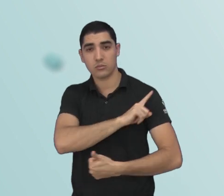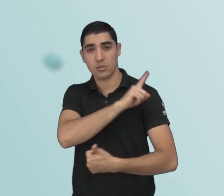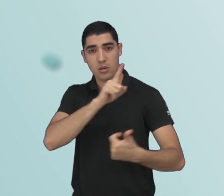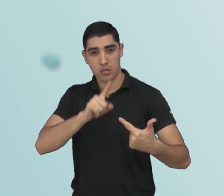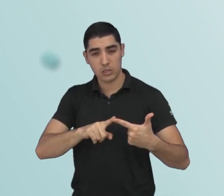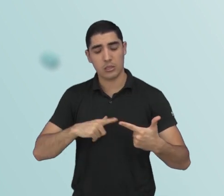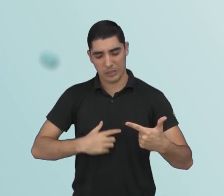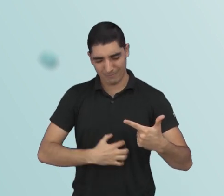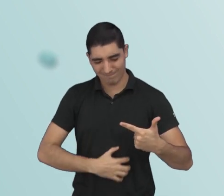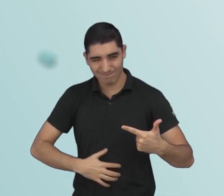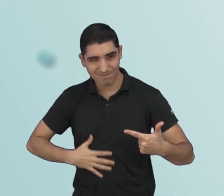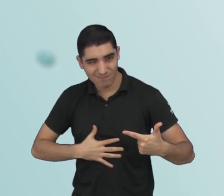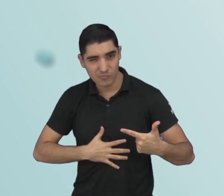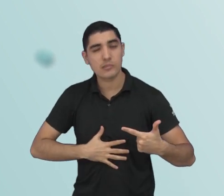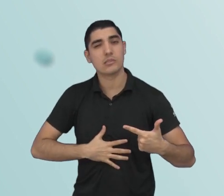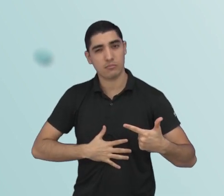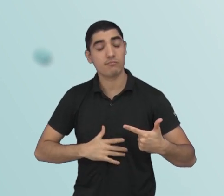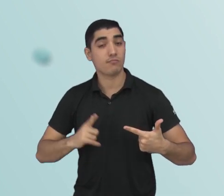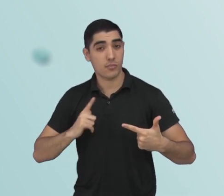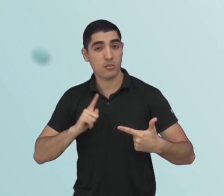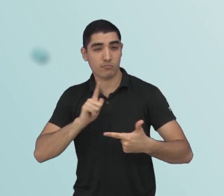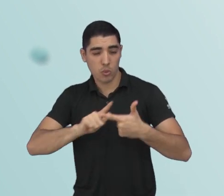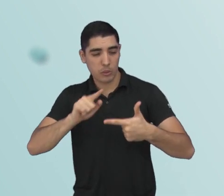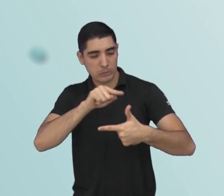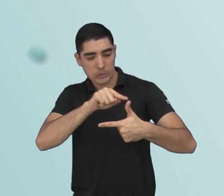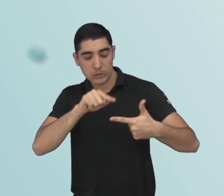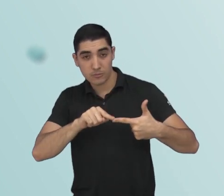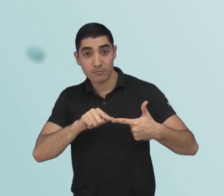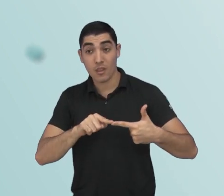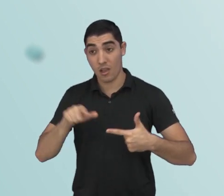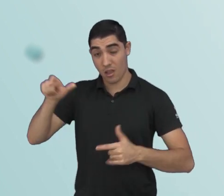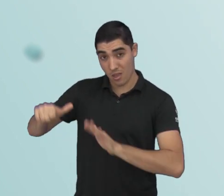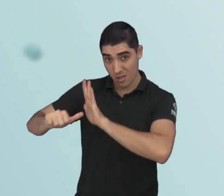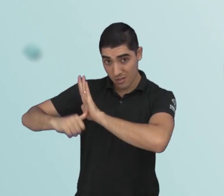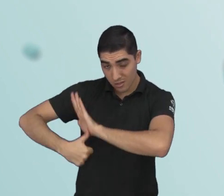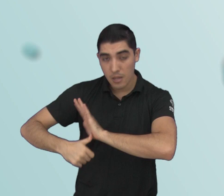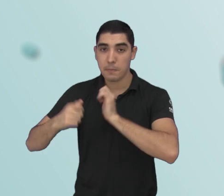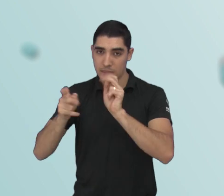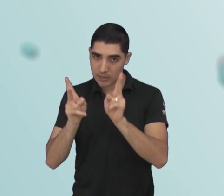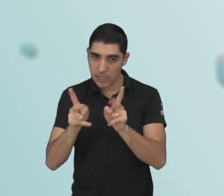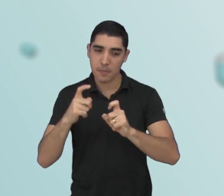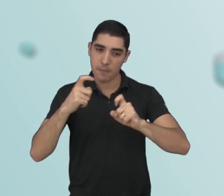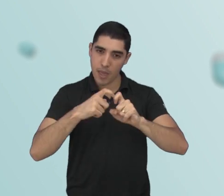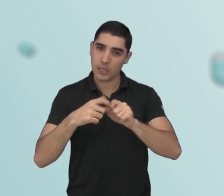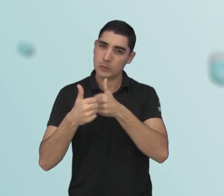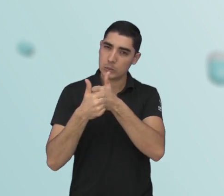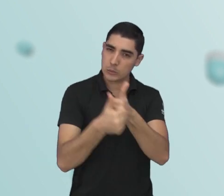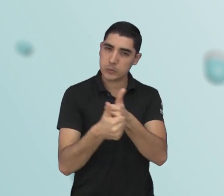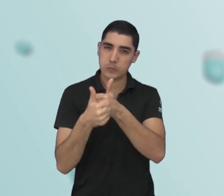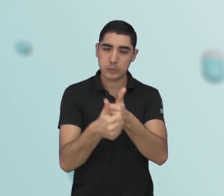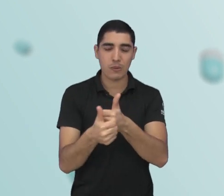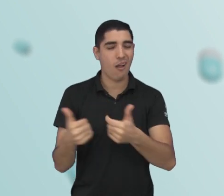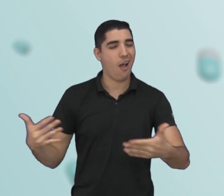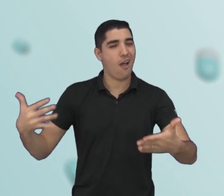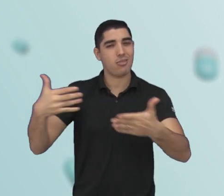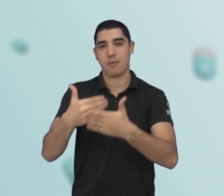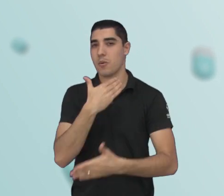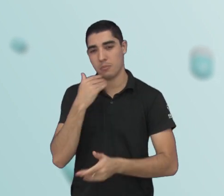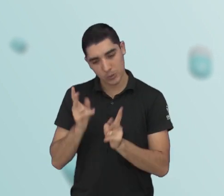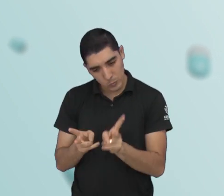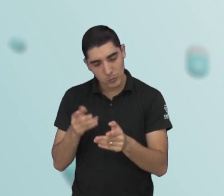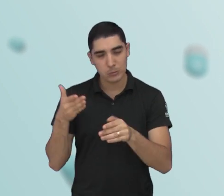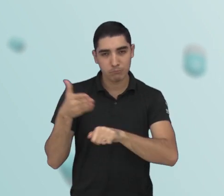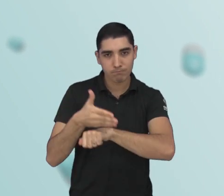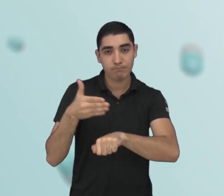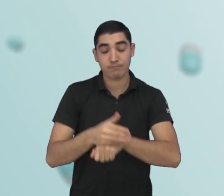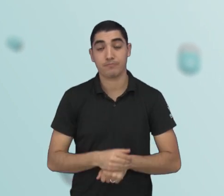cardiovascular, gastrointestinal. Então, essas pessoas precisam fazer acompanhamento ao longo de toda a sua vida.